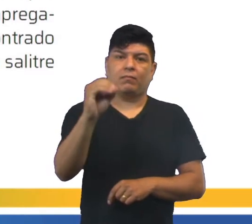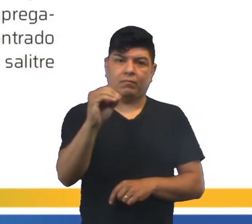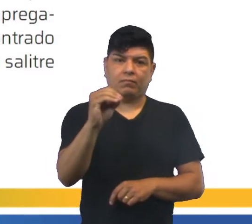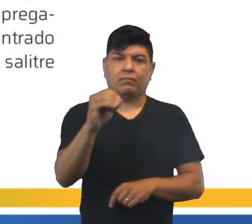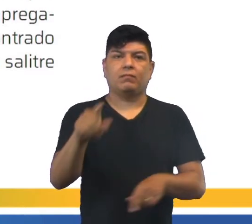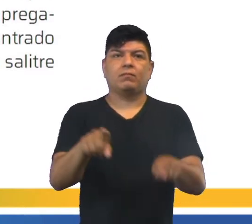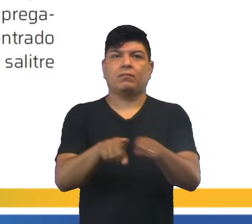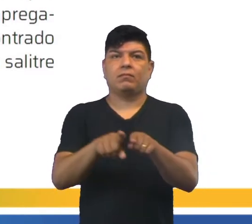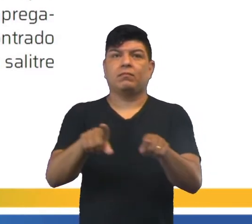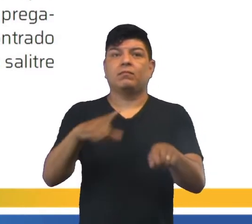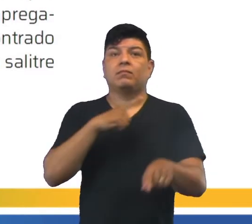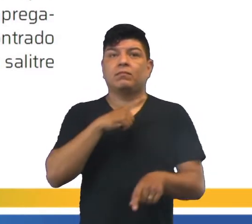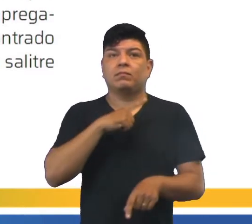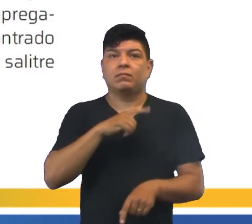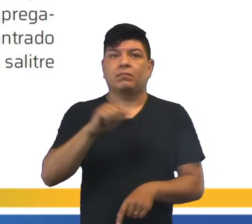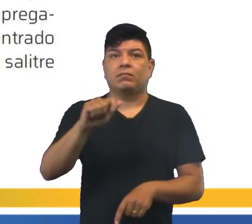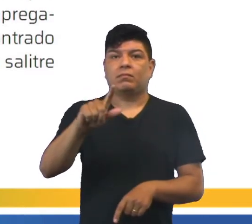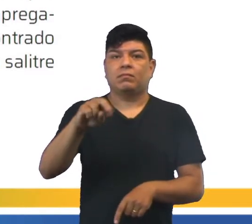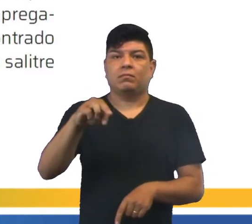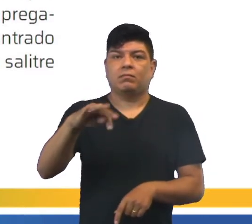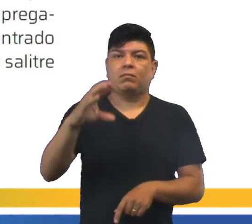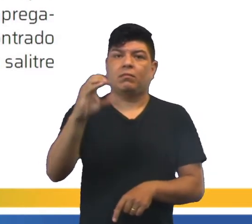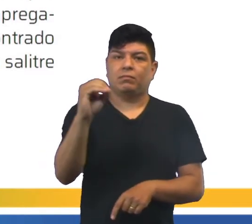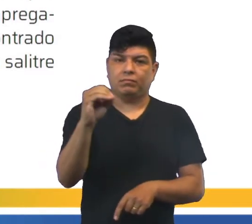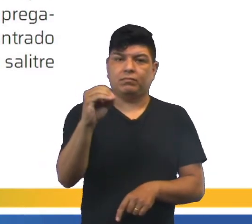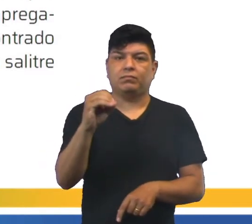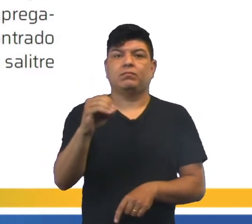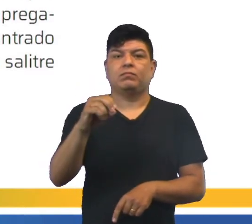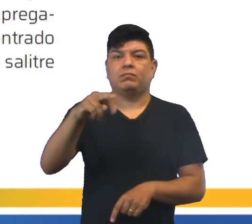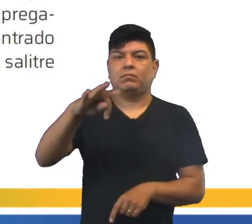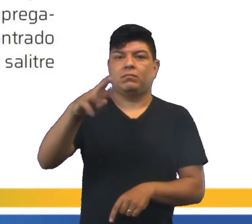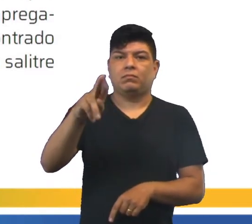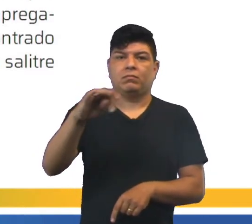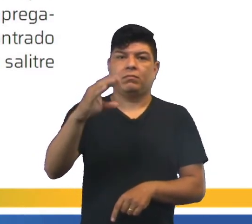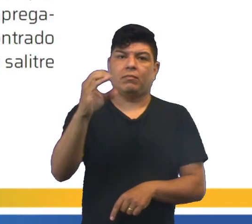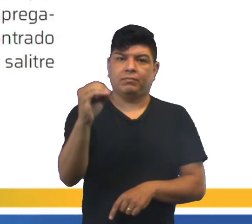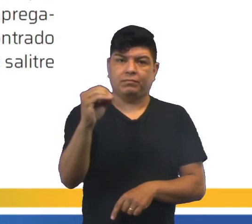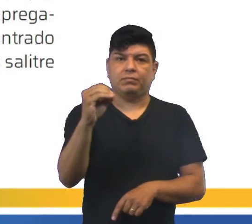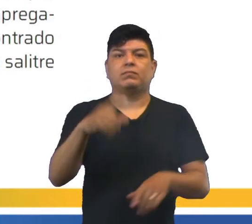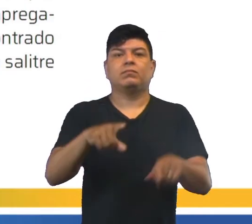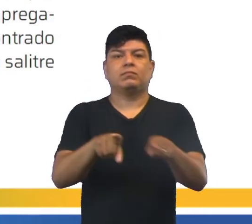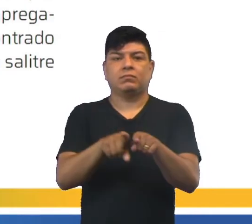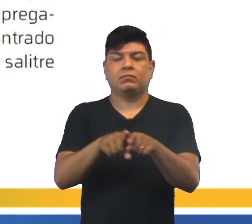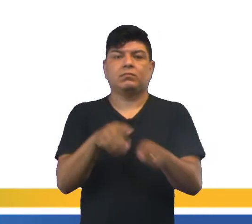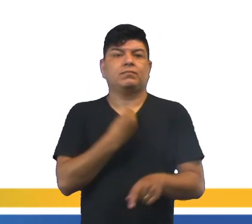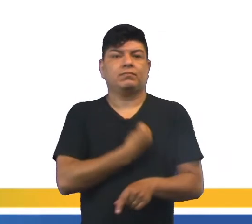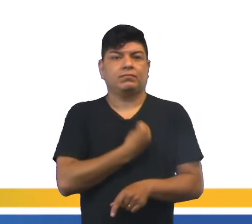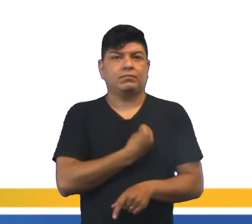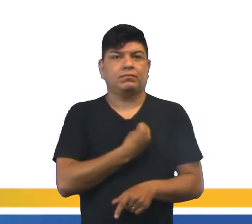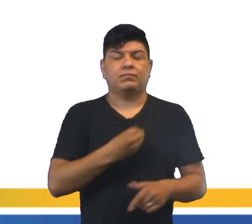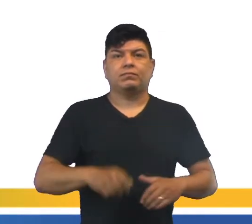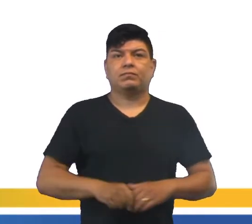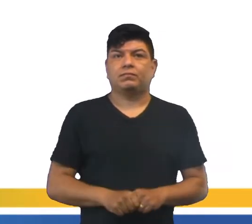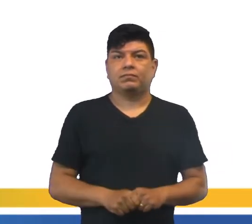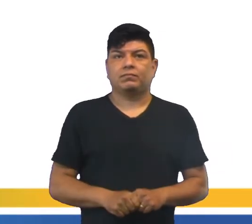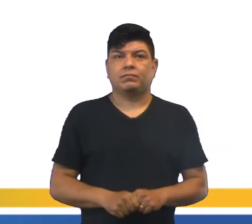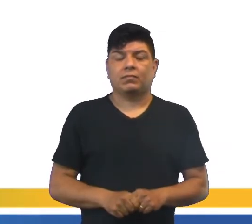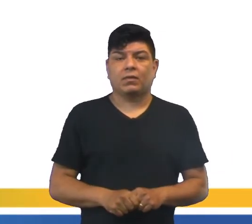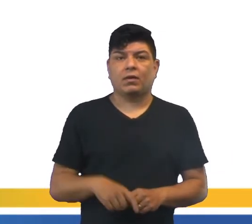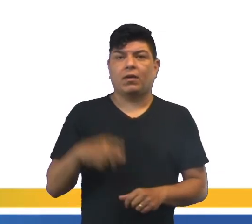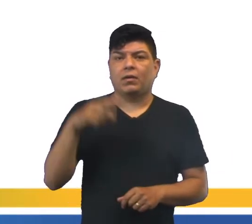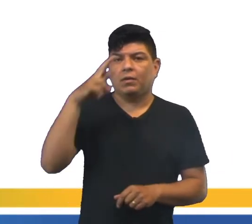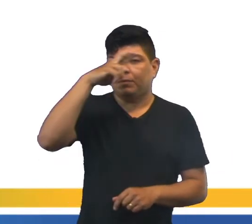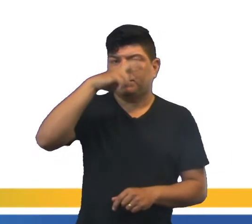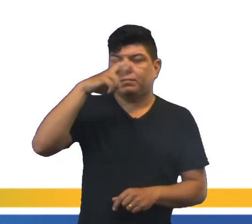como metal, e o nitrato de sódio, que é o sódio também, que está nessa composição. Quando a gente observa